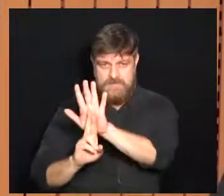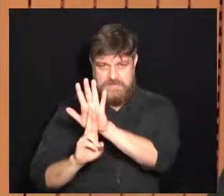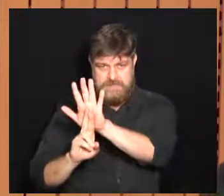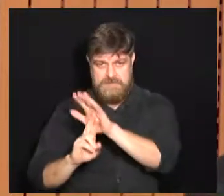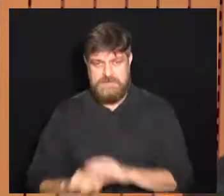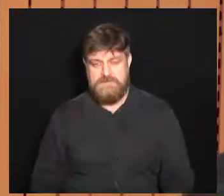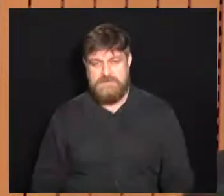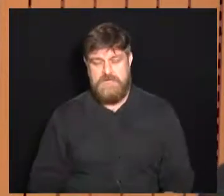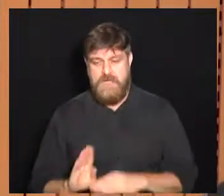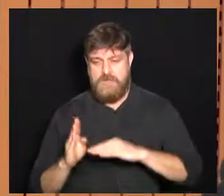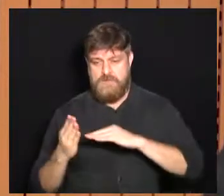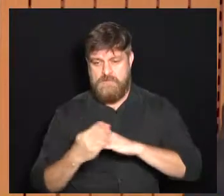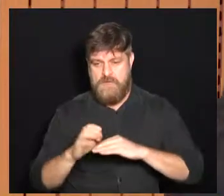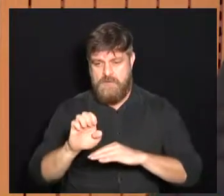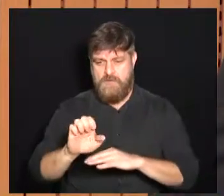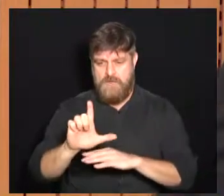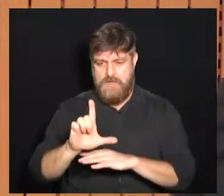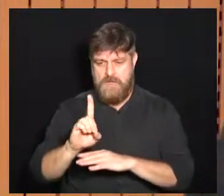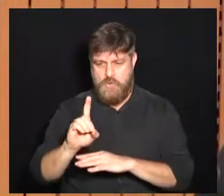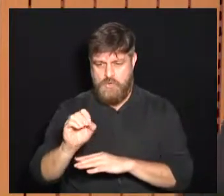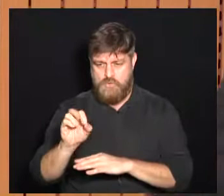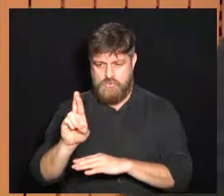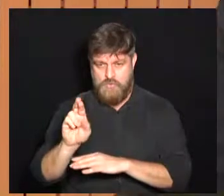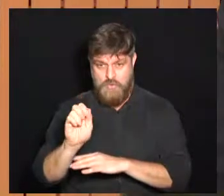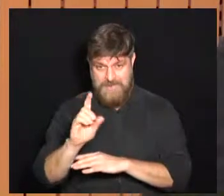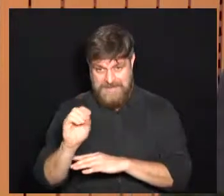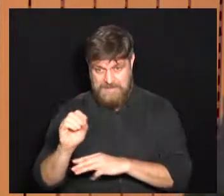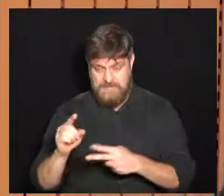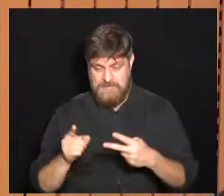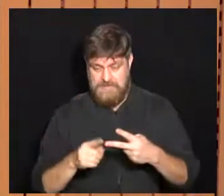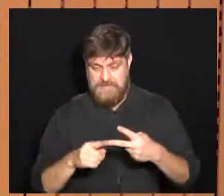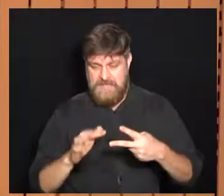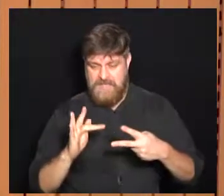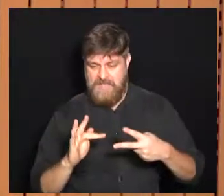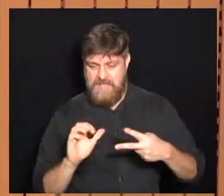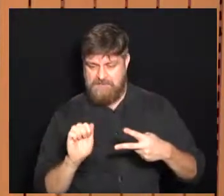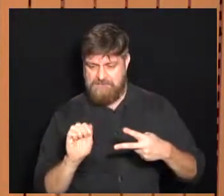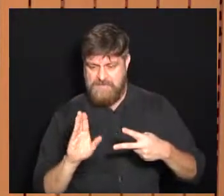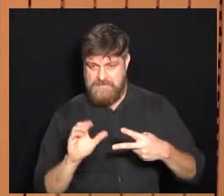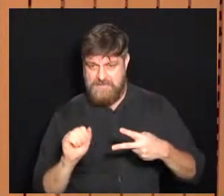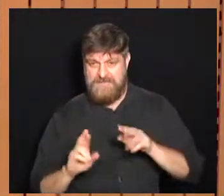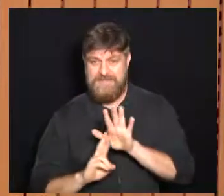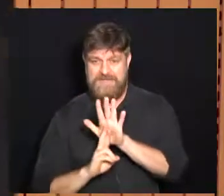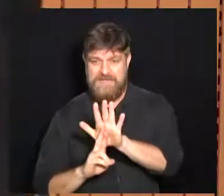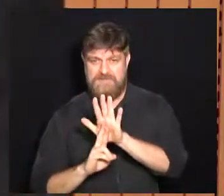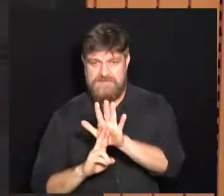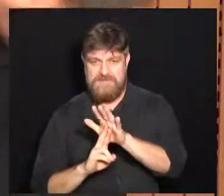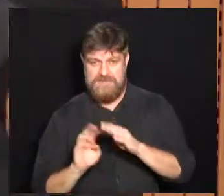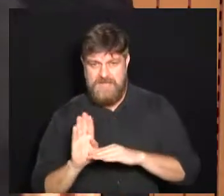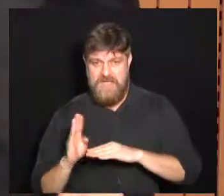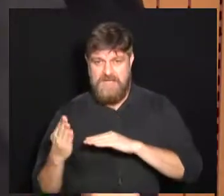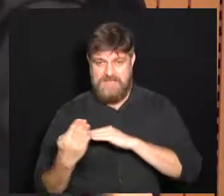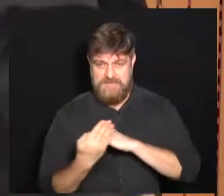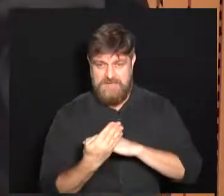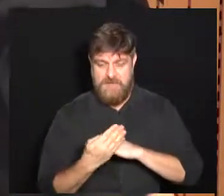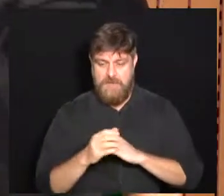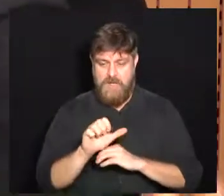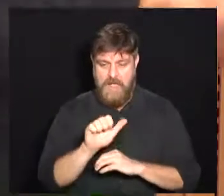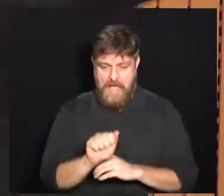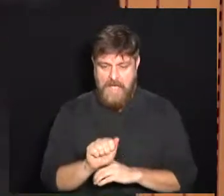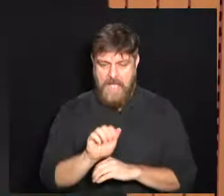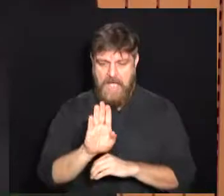Parque Eldorado, e a Fabiana do Nascimento Liberato, mãe de aluno, que falará pela SEI da região do Abaeté. Tá